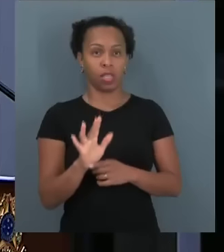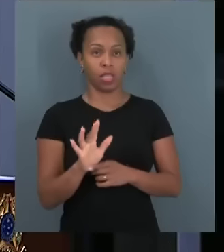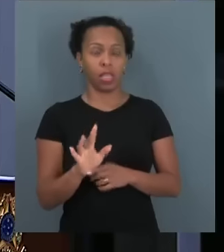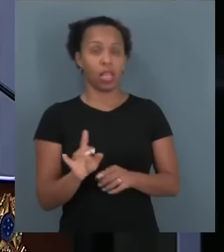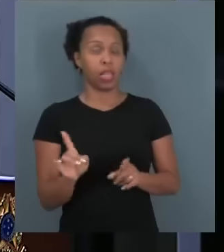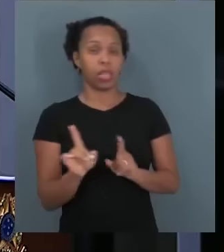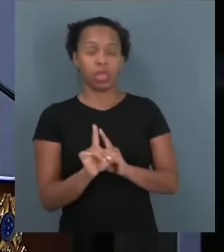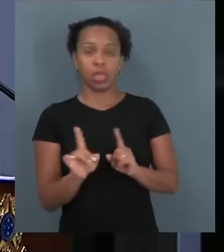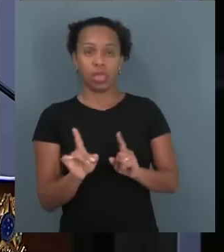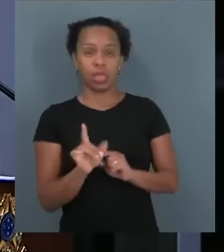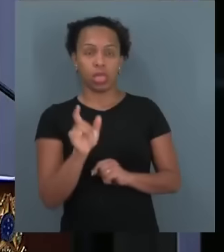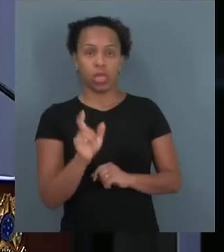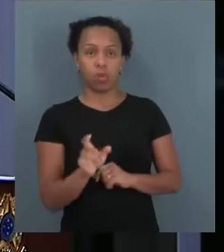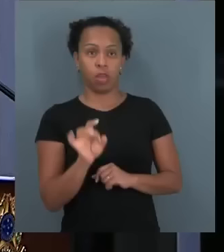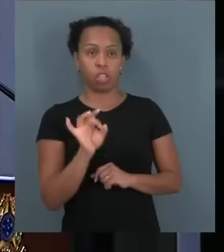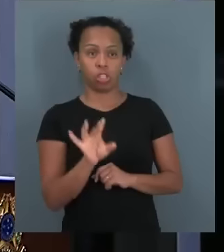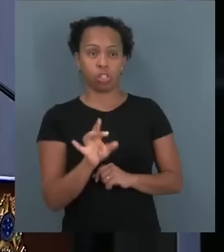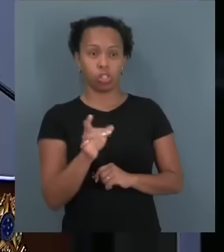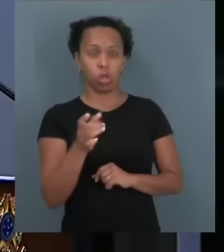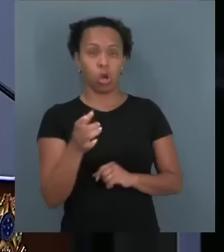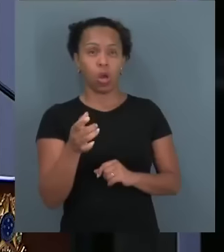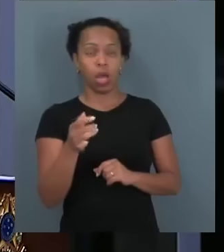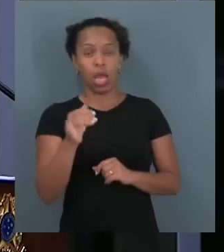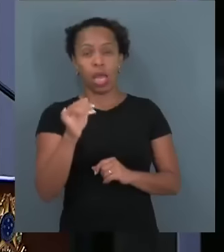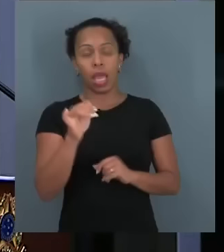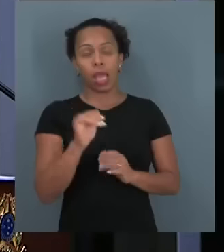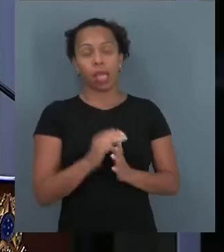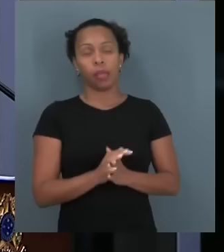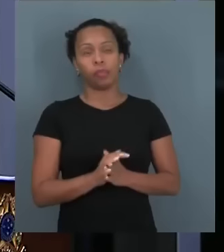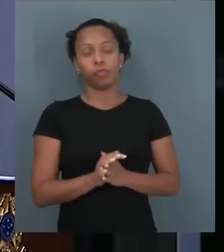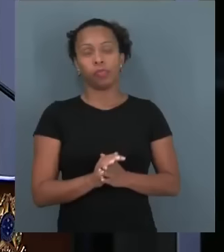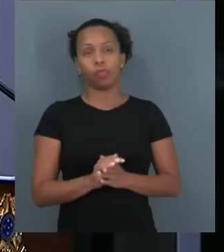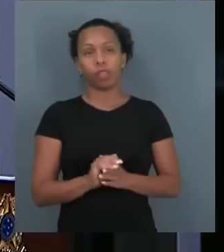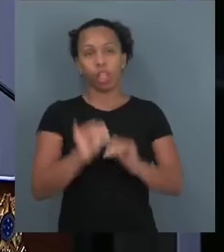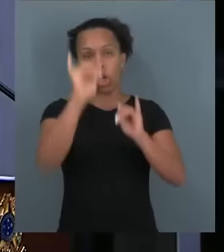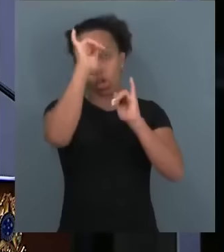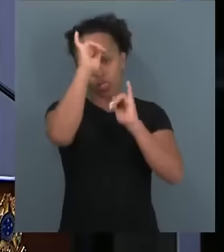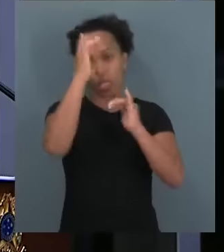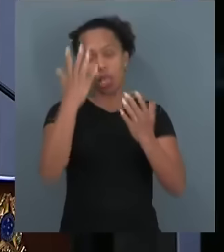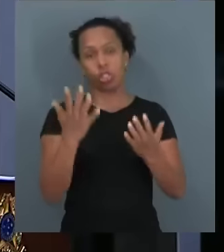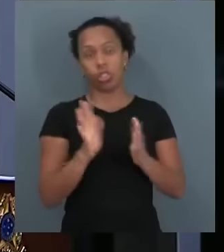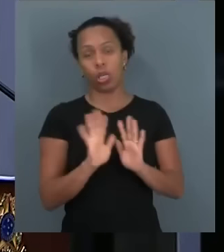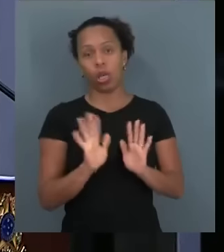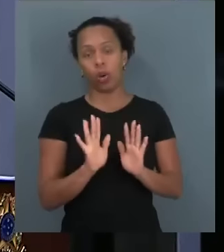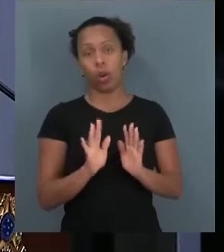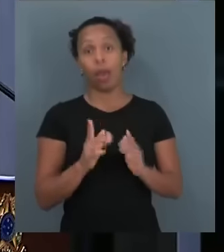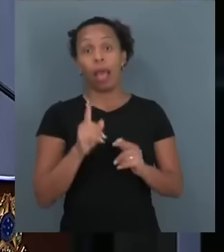é apenas inocente, o Felipe. Ele provou